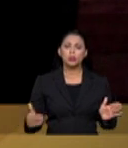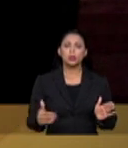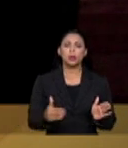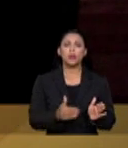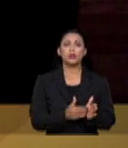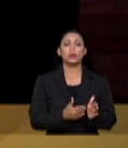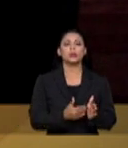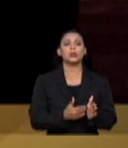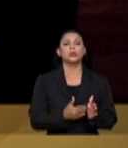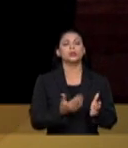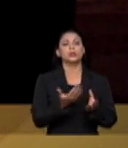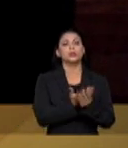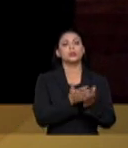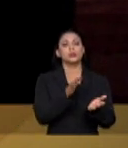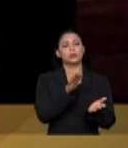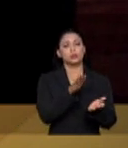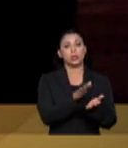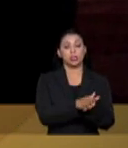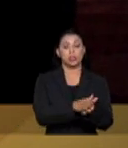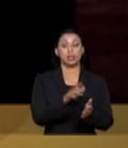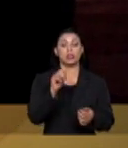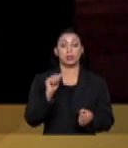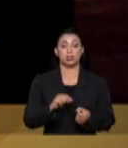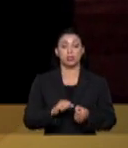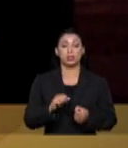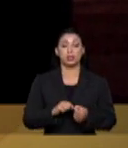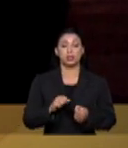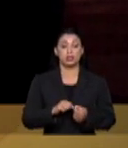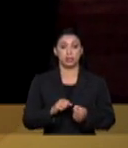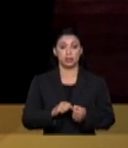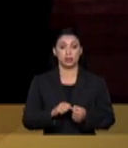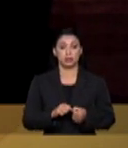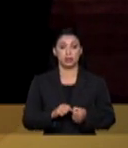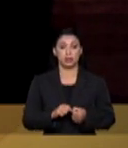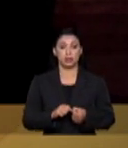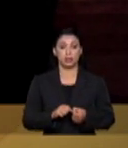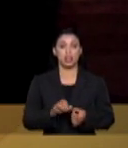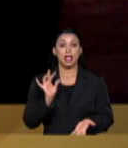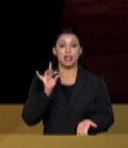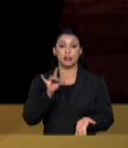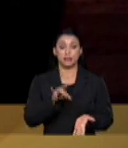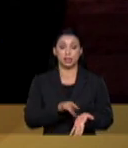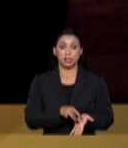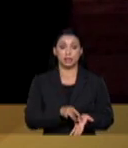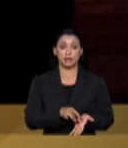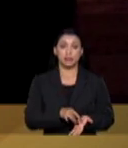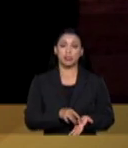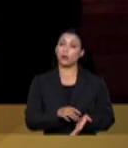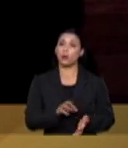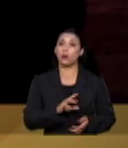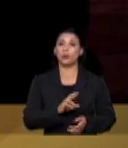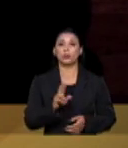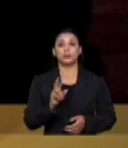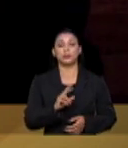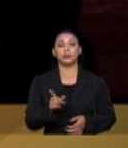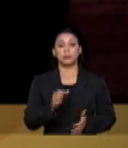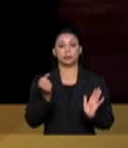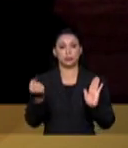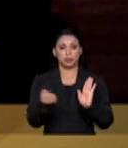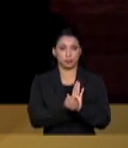processuais gerado em razão da efetivação ou não das demarcações